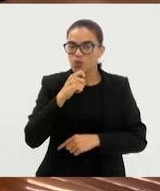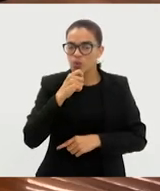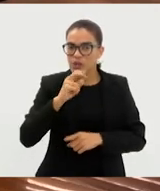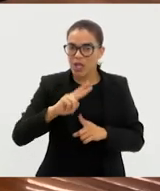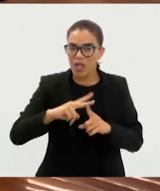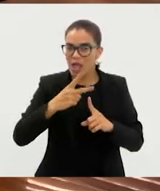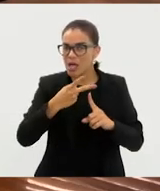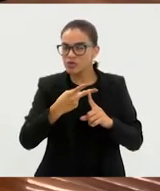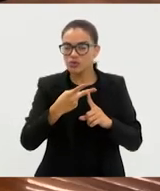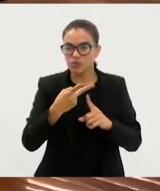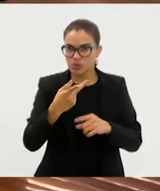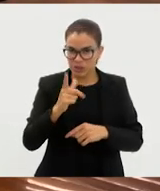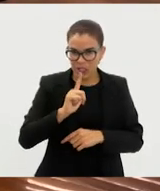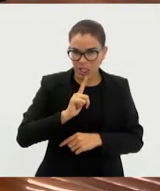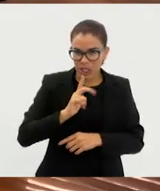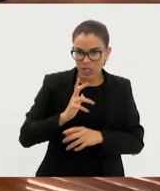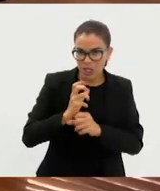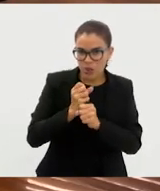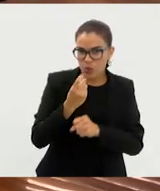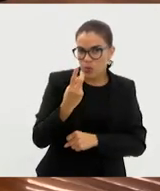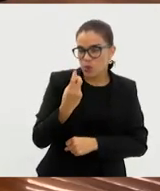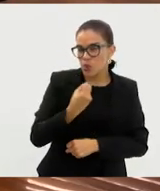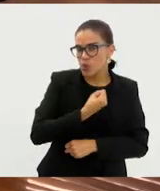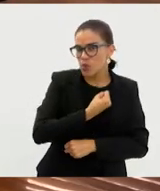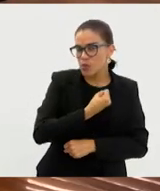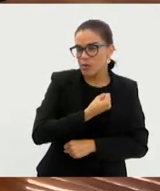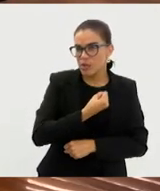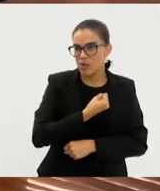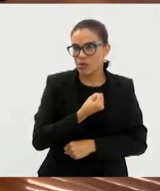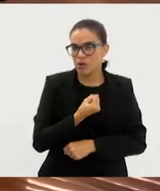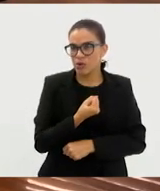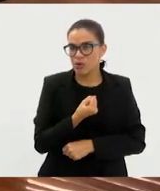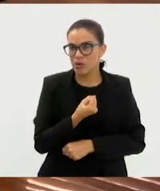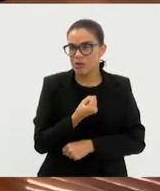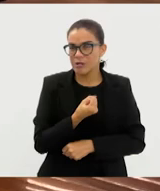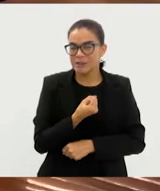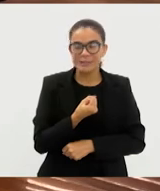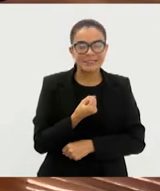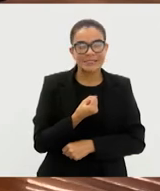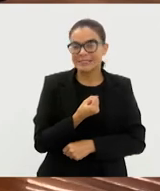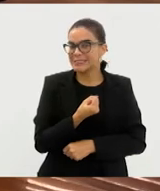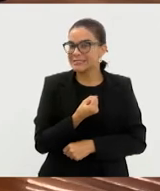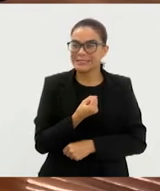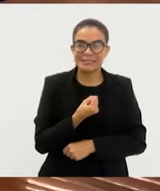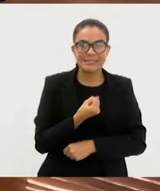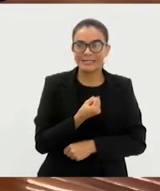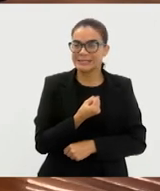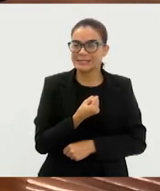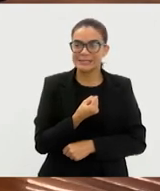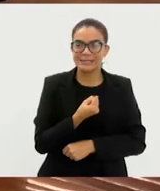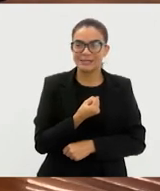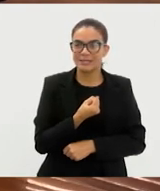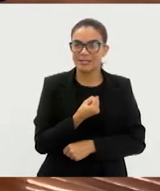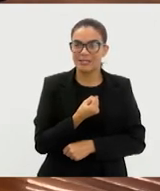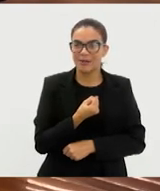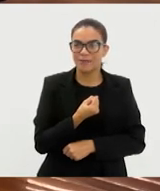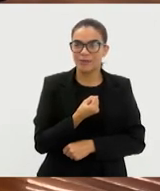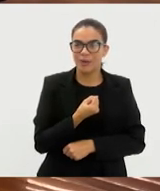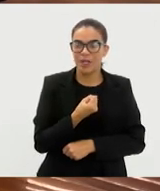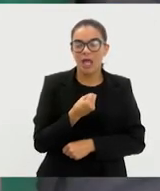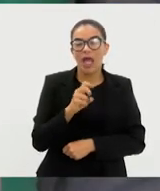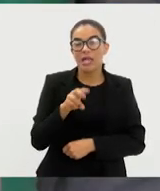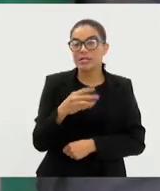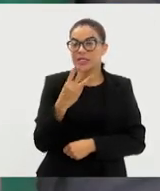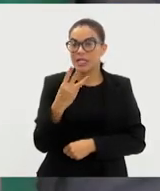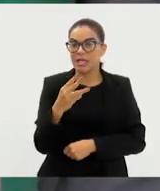o aumento? Você tem esse número? O aumento só vegetativo? Só... Teria que segregar isso. O crescimento vegetativo costuma ser em torno de